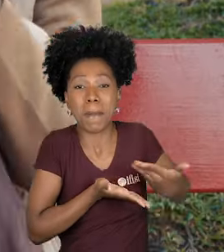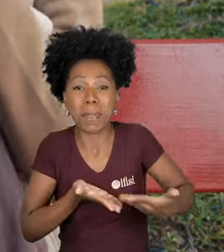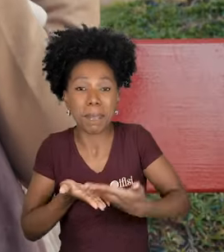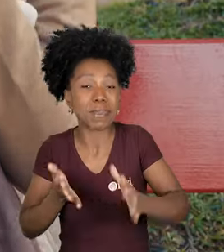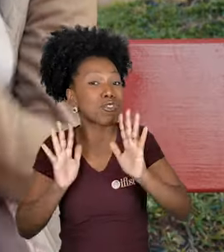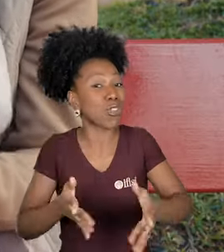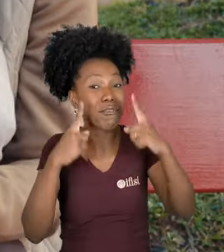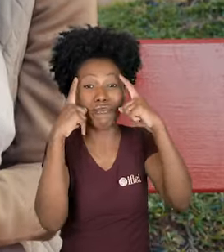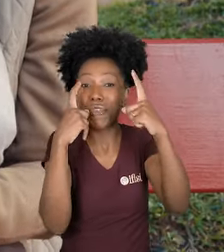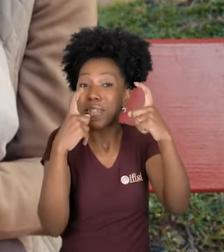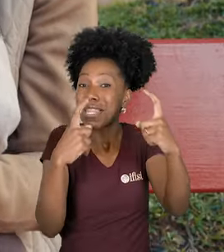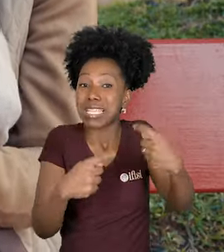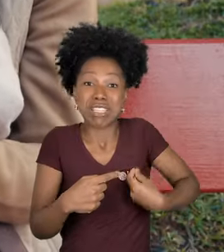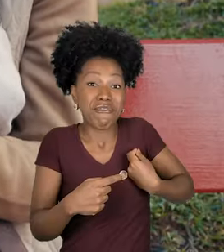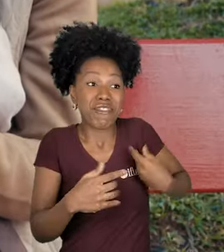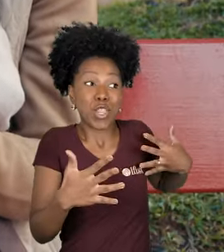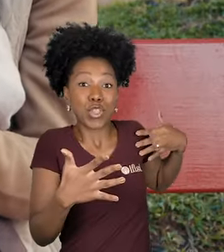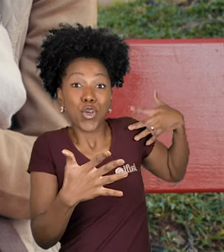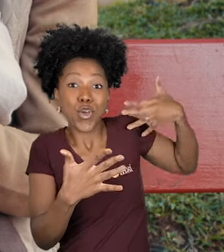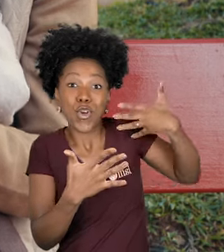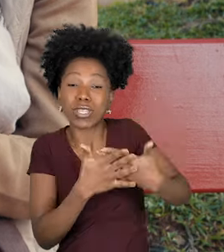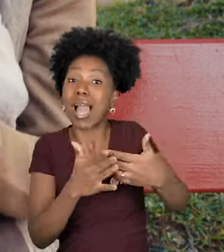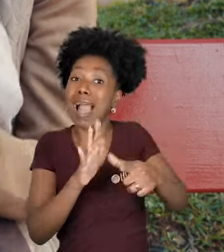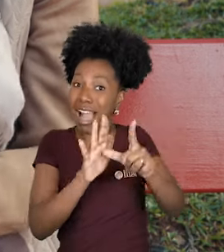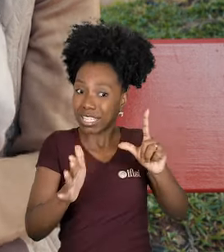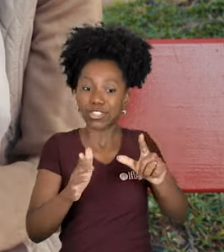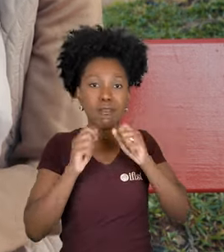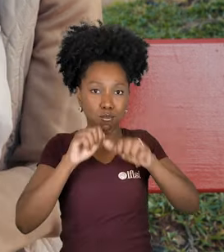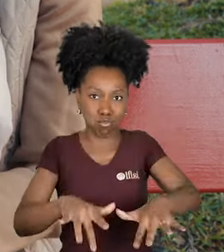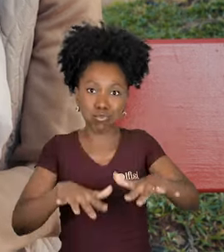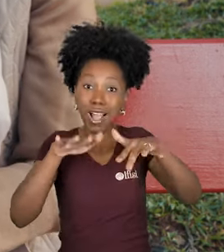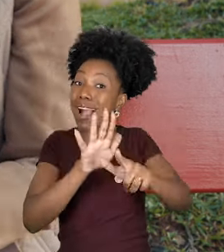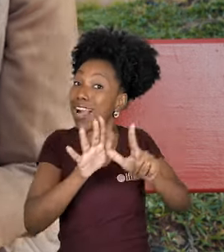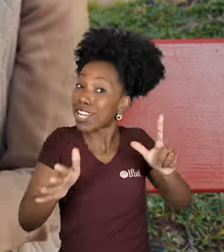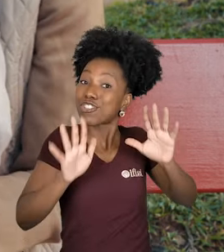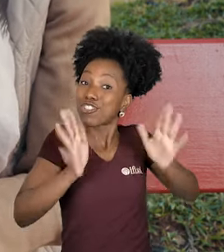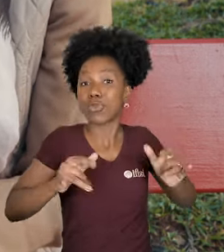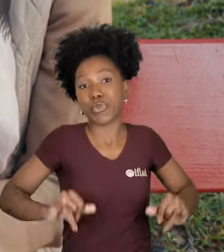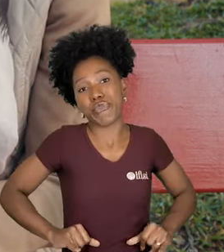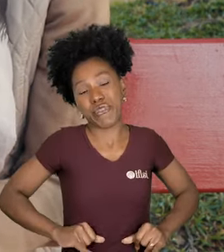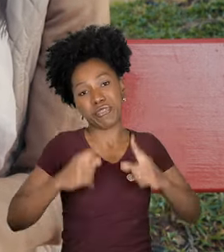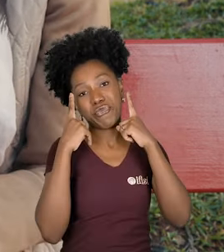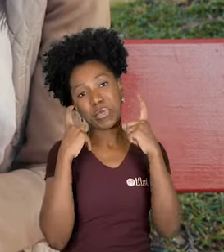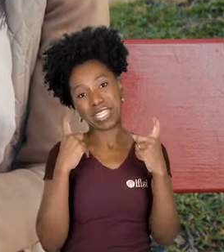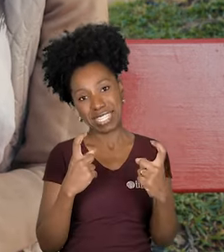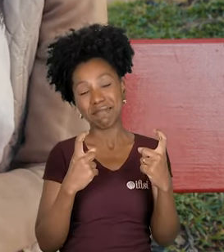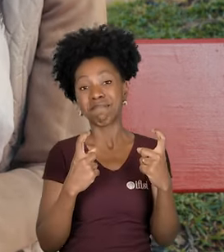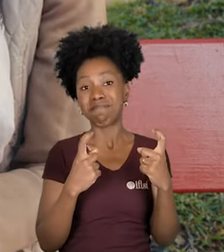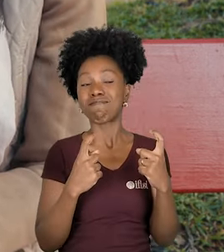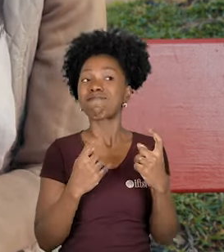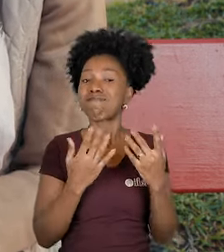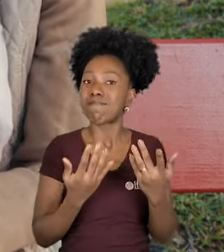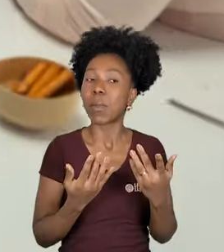já enfrentavam muitas violências nas suas vidas antes de terem as casas tomadas pelas águas, mas